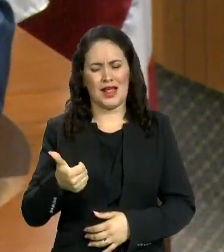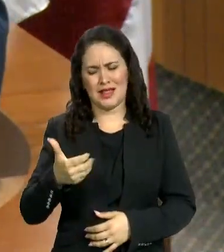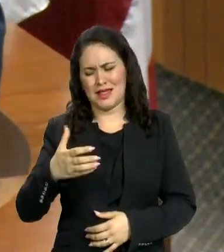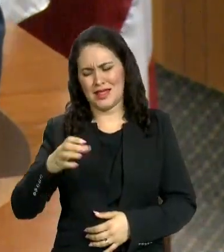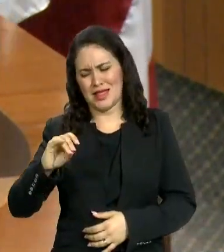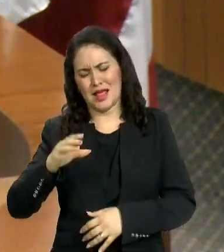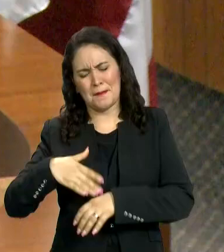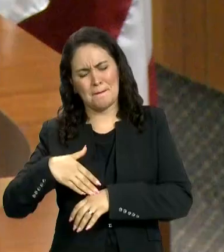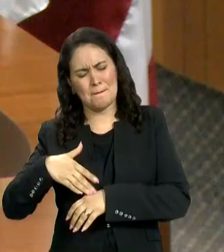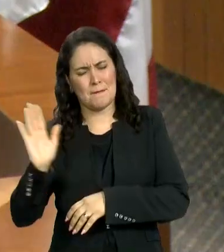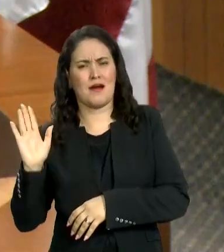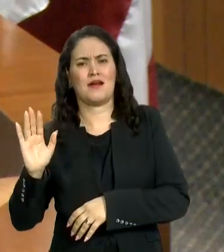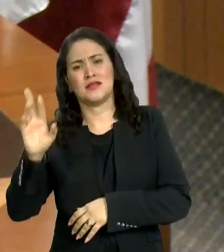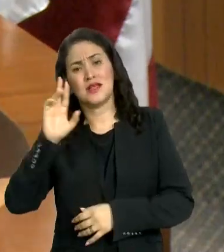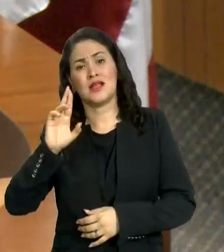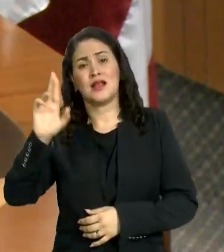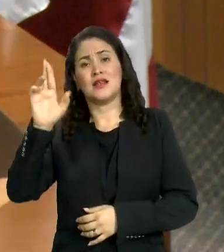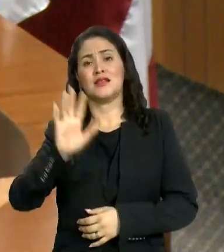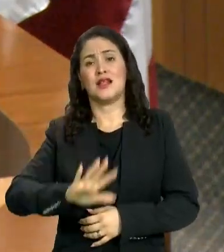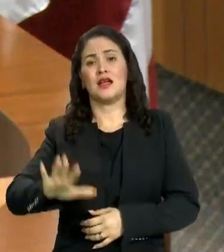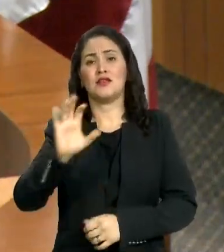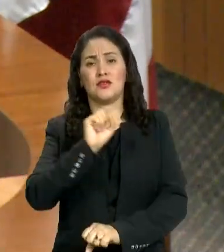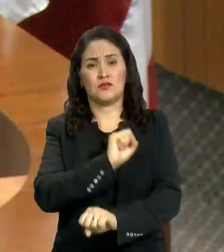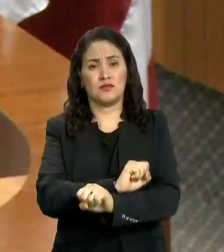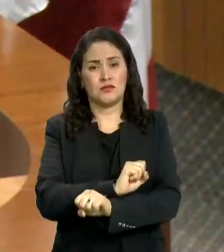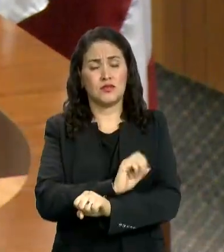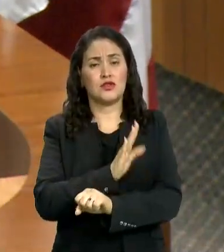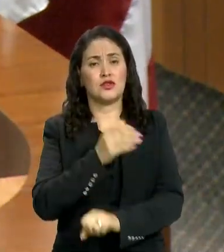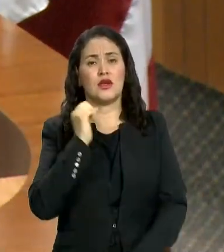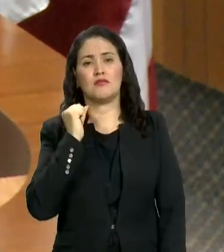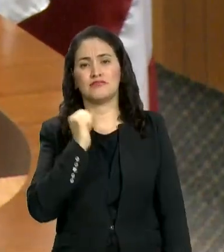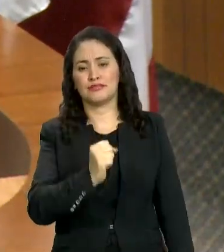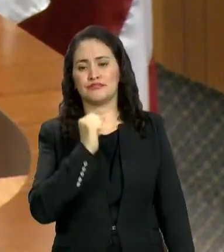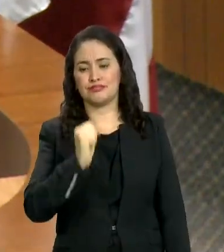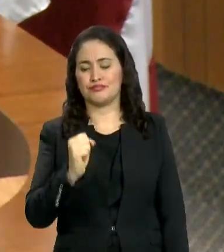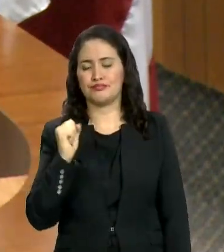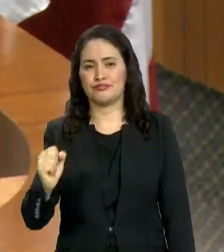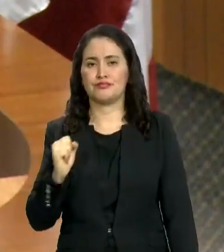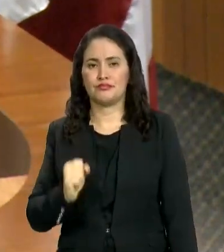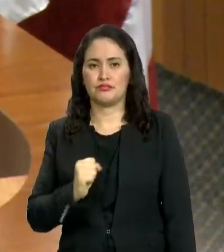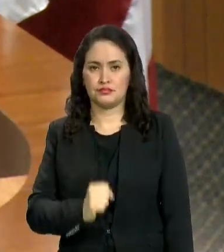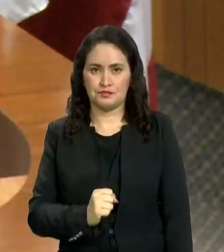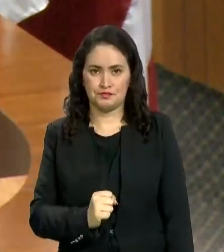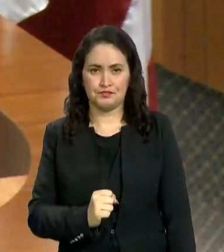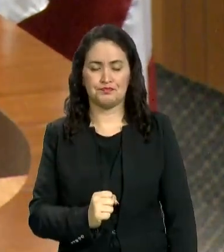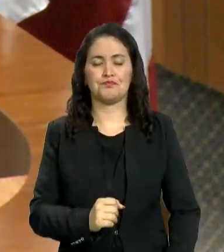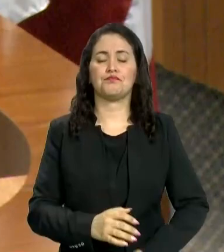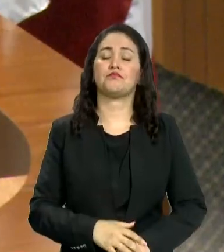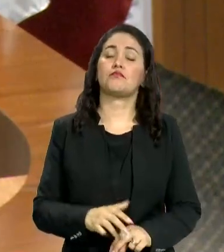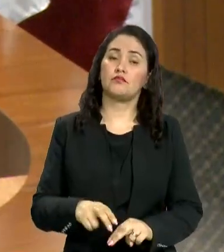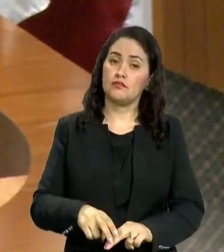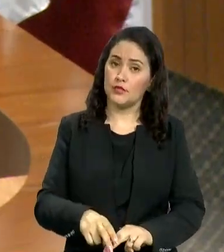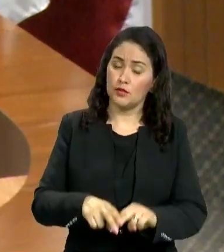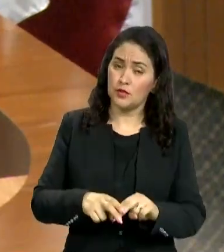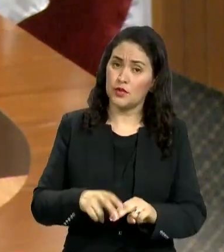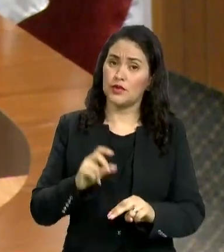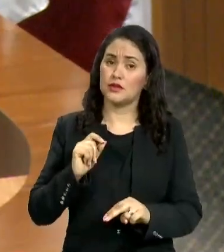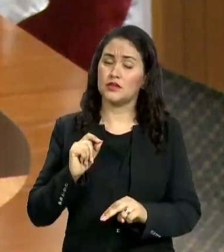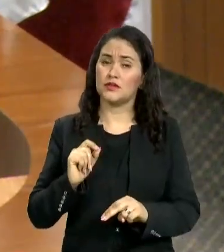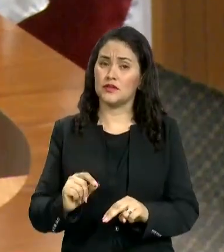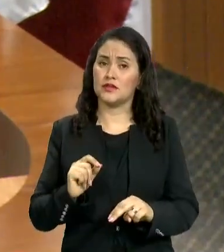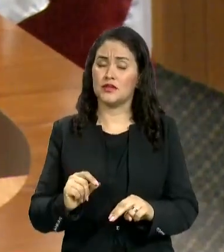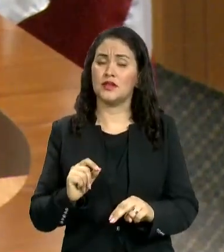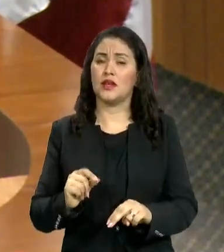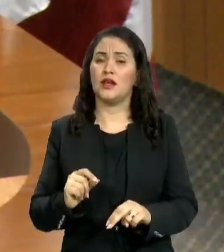lideranças quilombolas que foram assassinadas por isso é preciso fazer a investigação para que também a gente não se precipite e aqui